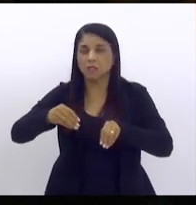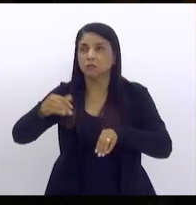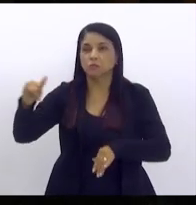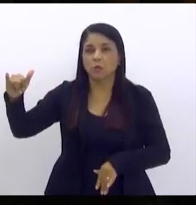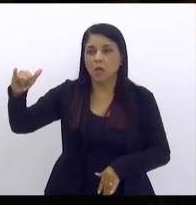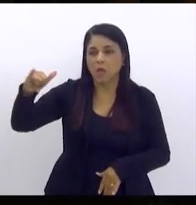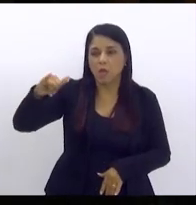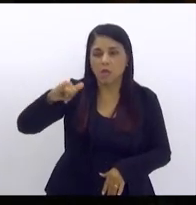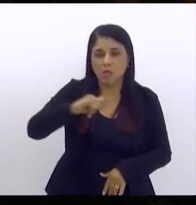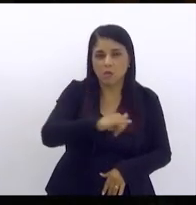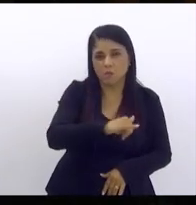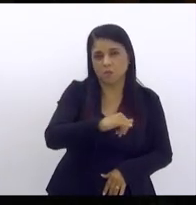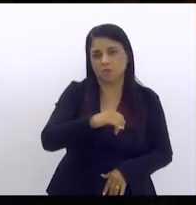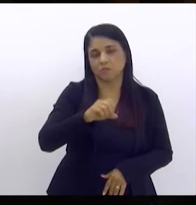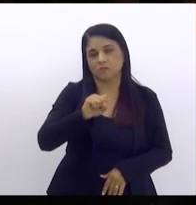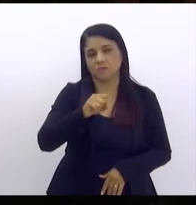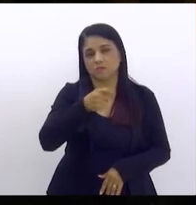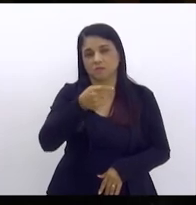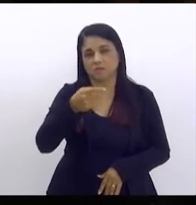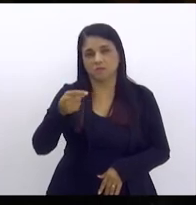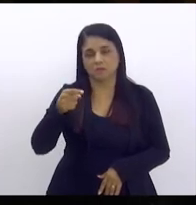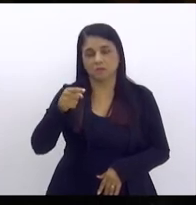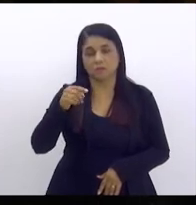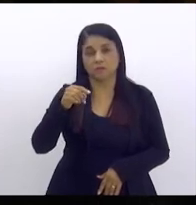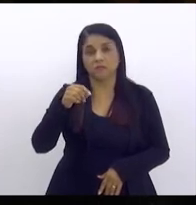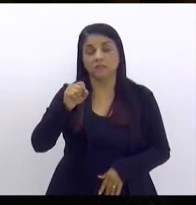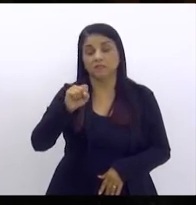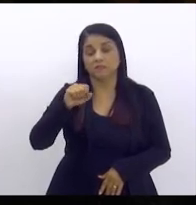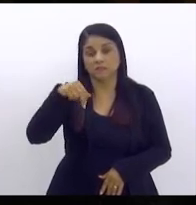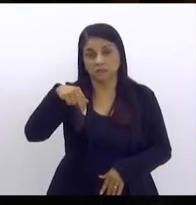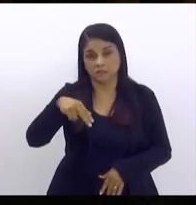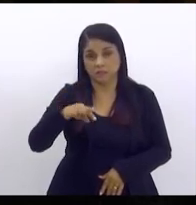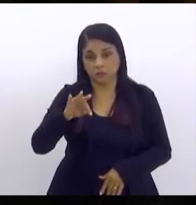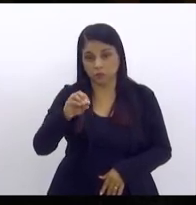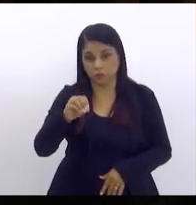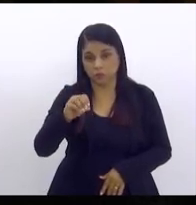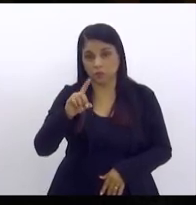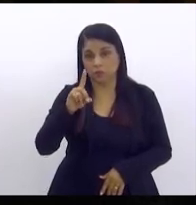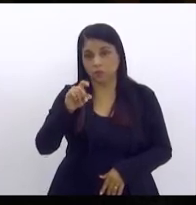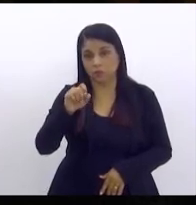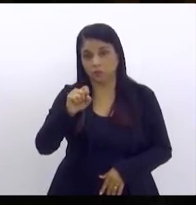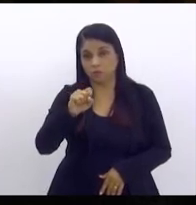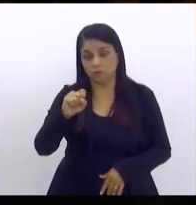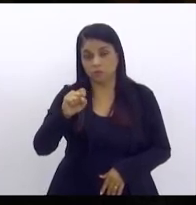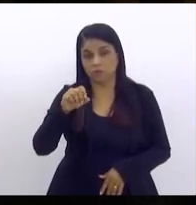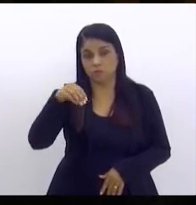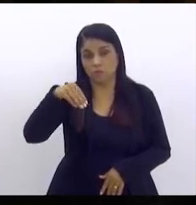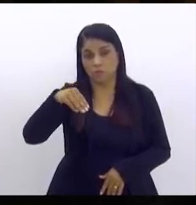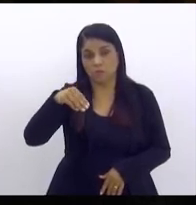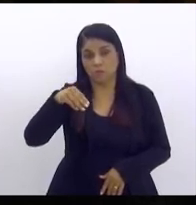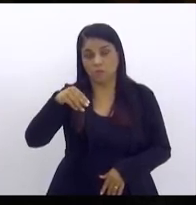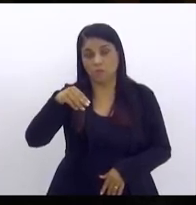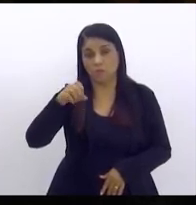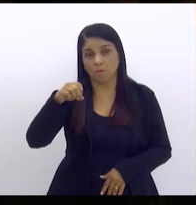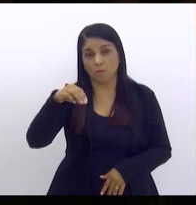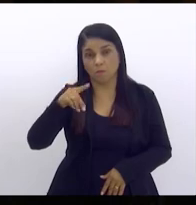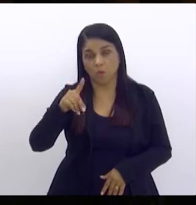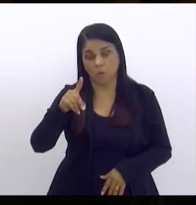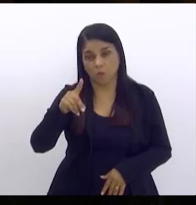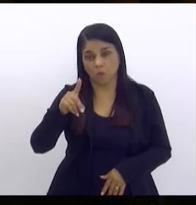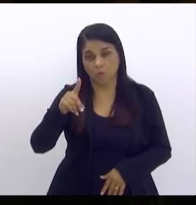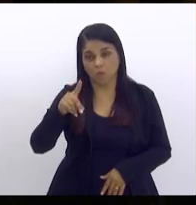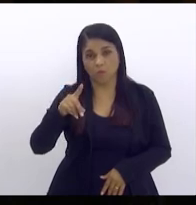exato momento, às quase 5 horas da tarde, sair daqui da Assembleia Legislativa, se dirigir para o aeroporto Santos